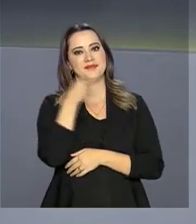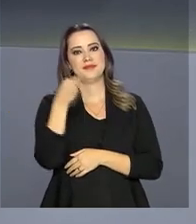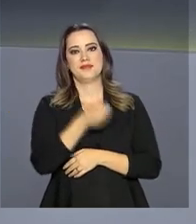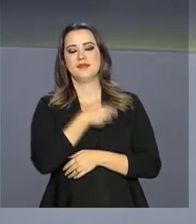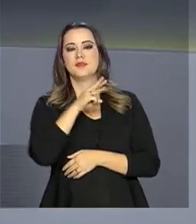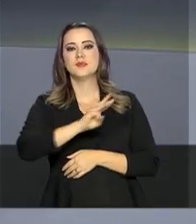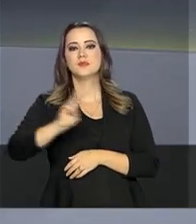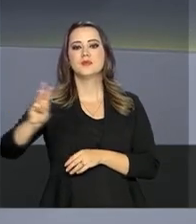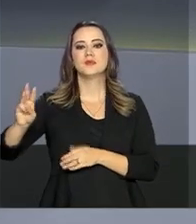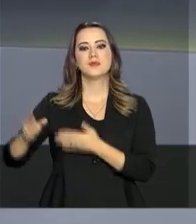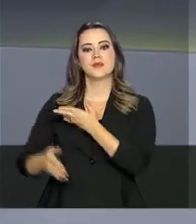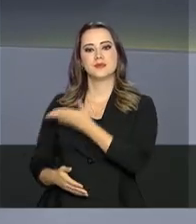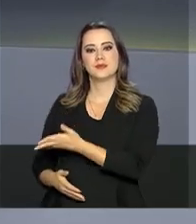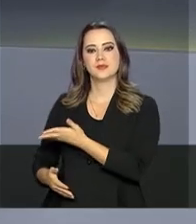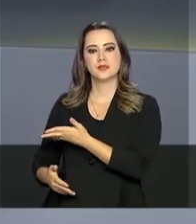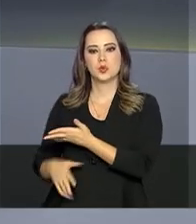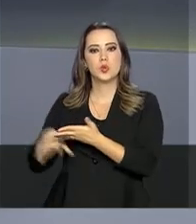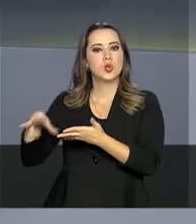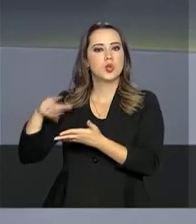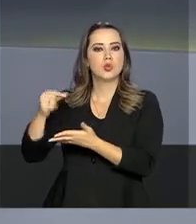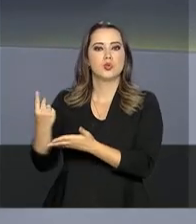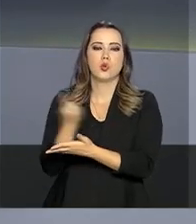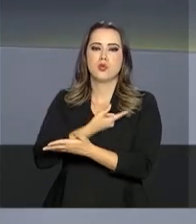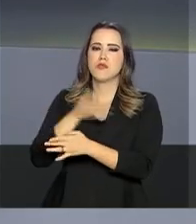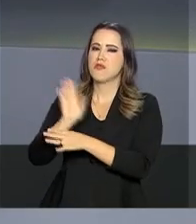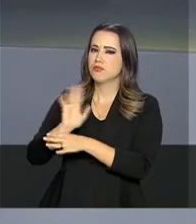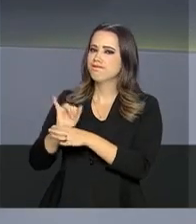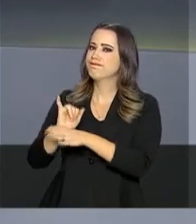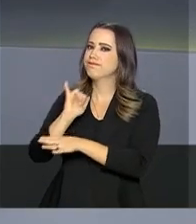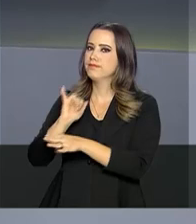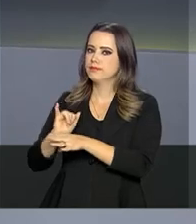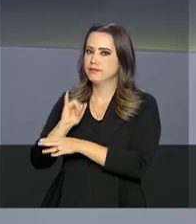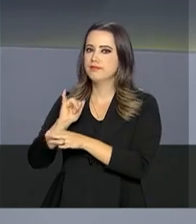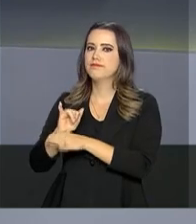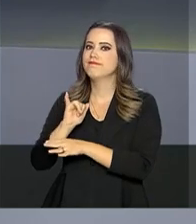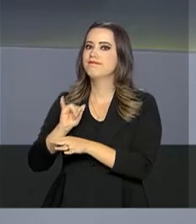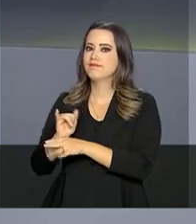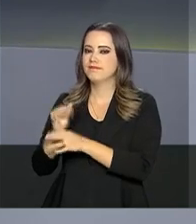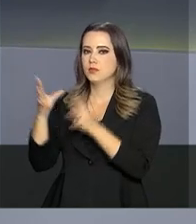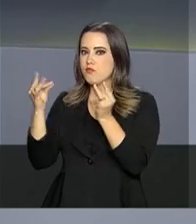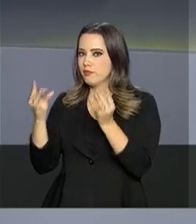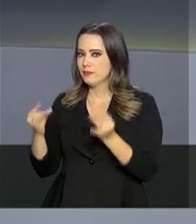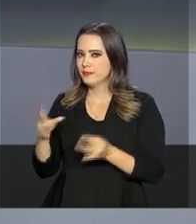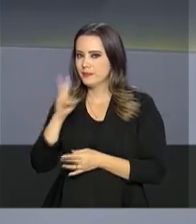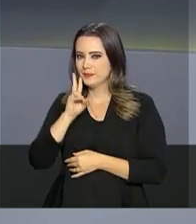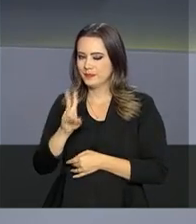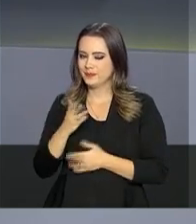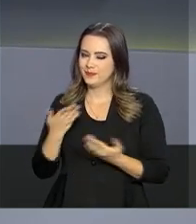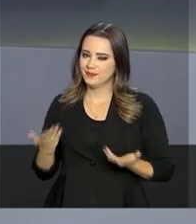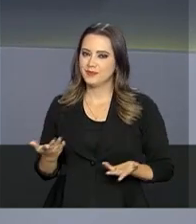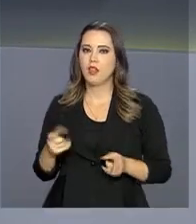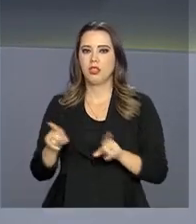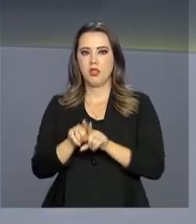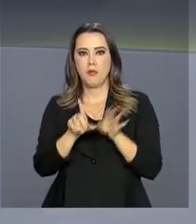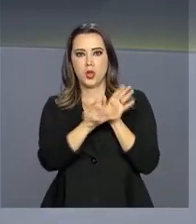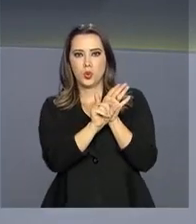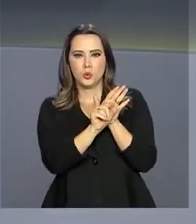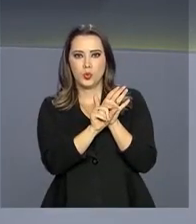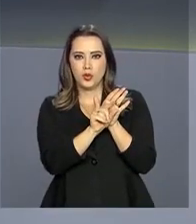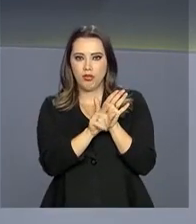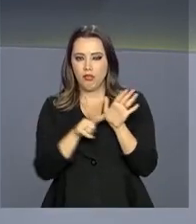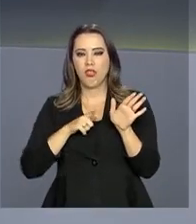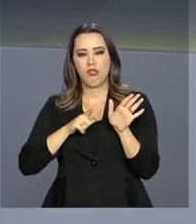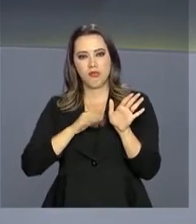vivo pelo site da NBR na internet. Todas as reportagens estão disponíveis em nosso canal no YouTube. Acesse também o nosso perfil